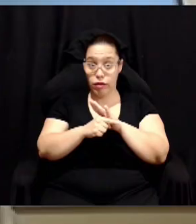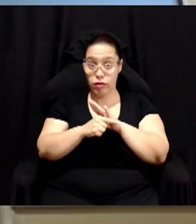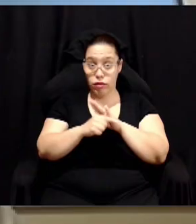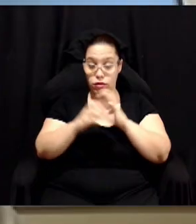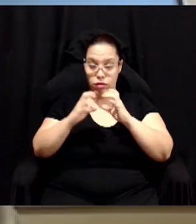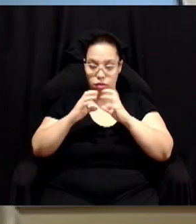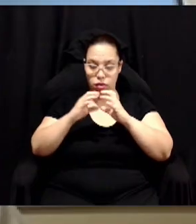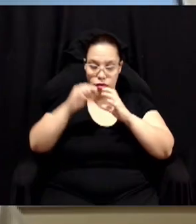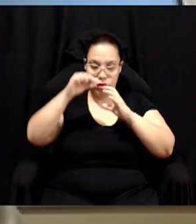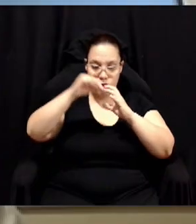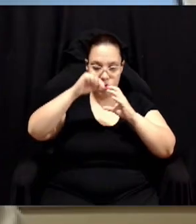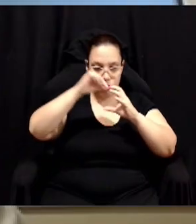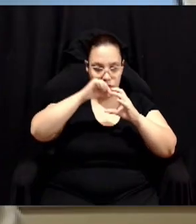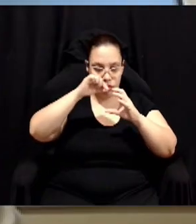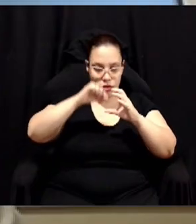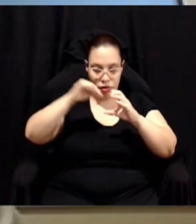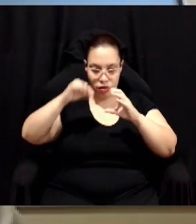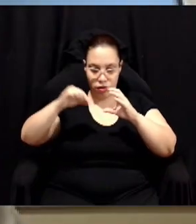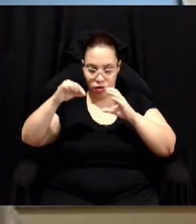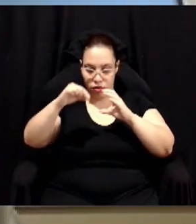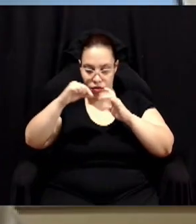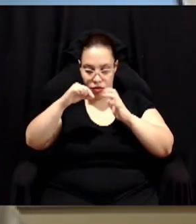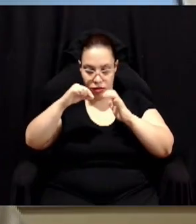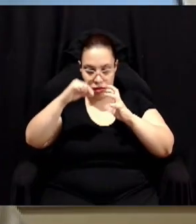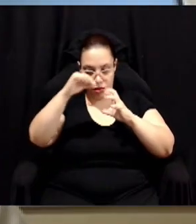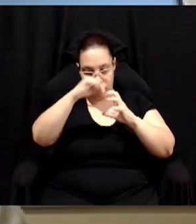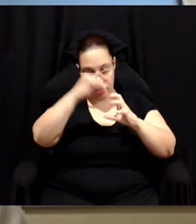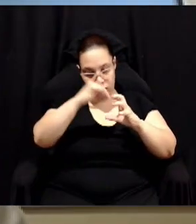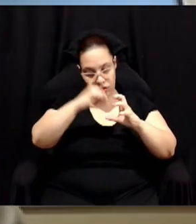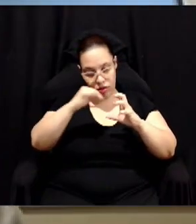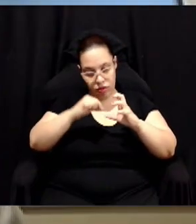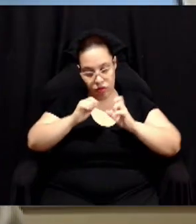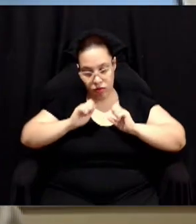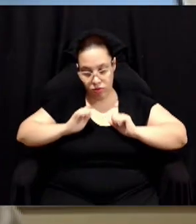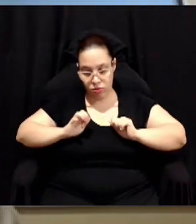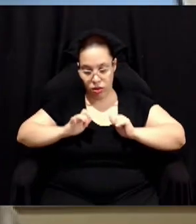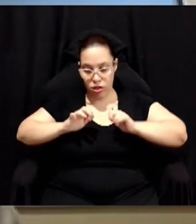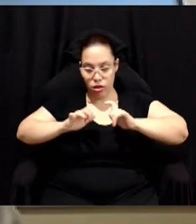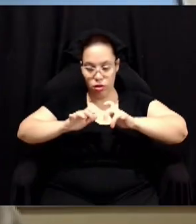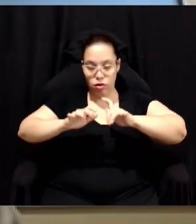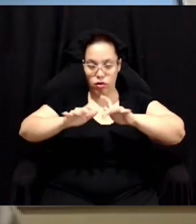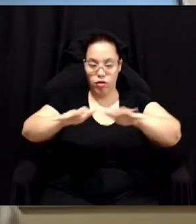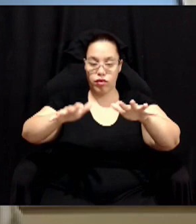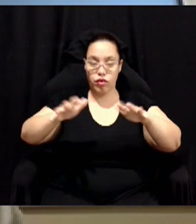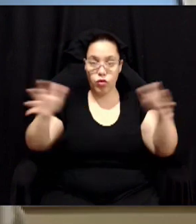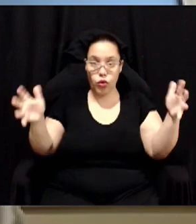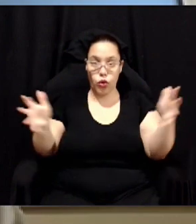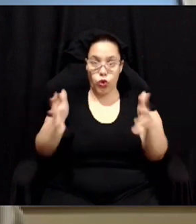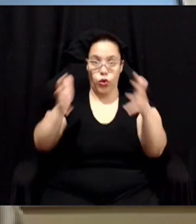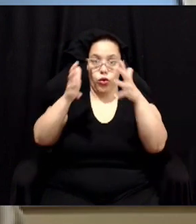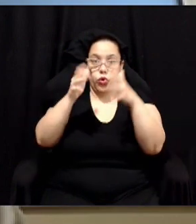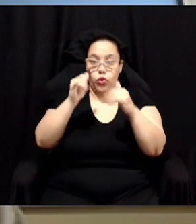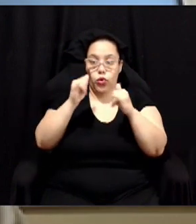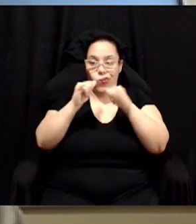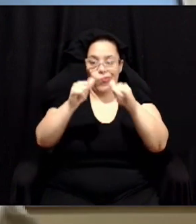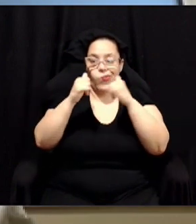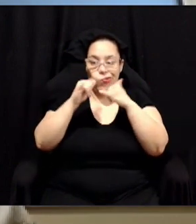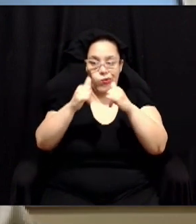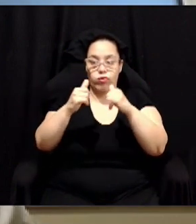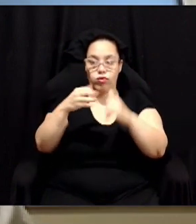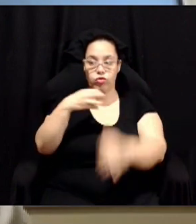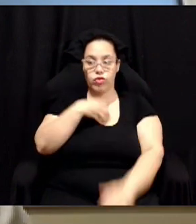do cérebro que são responsáveis pela difusão dos impulsos nervosos que causam sintomas da